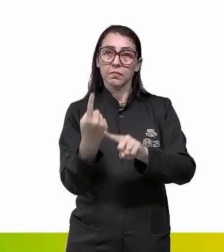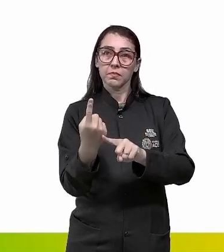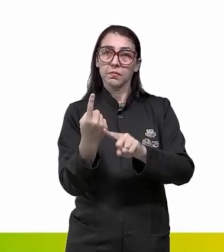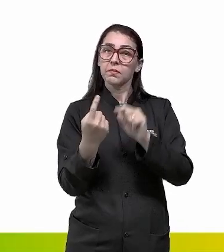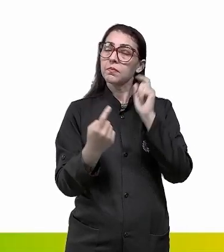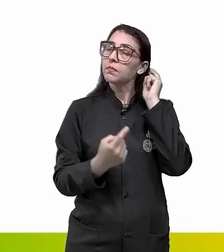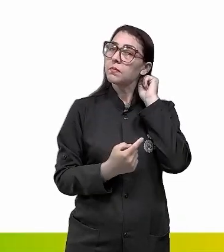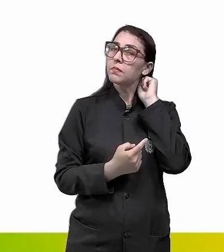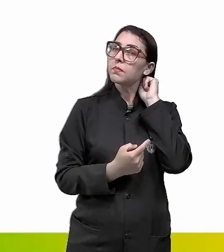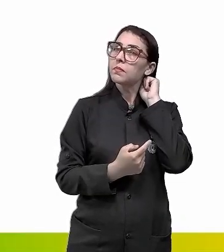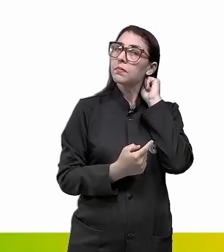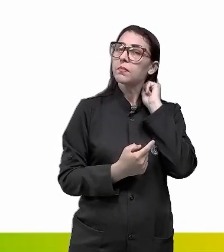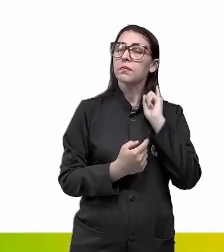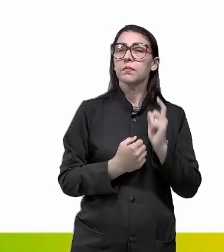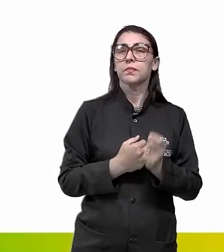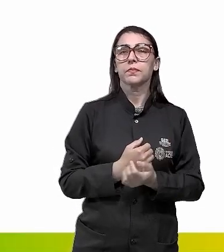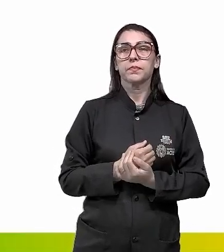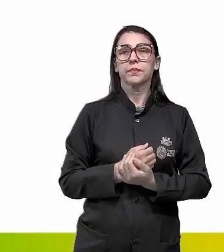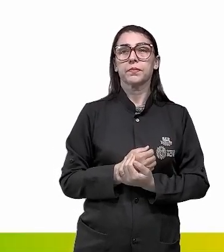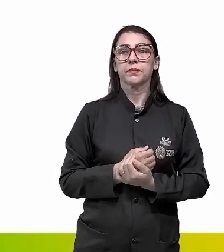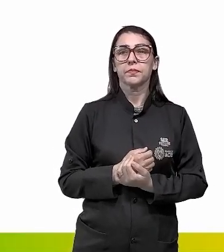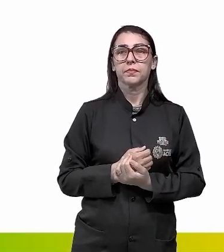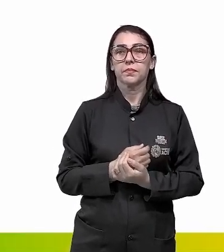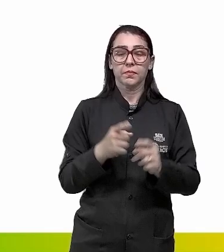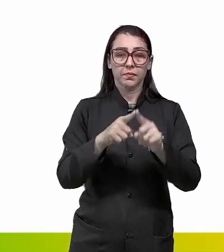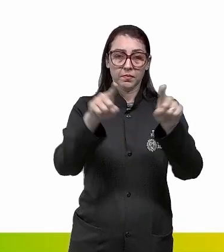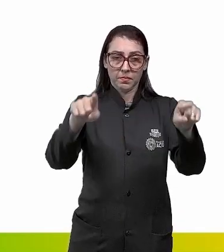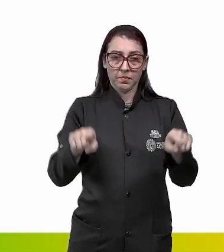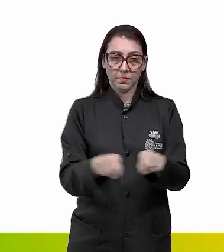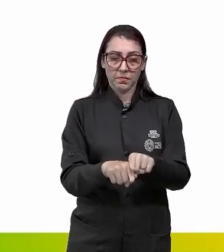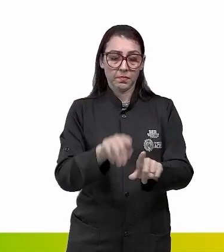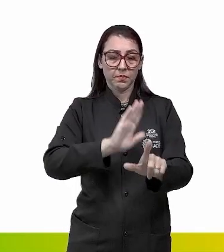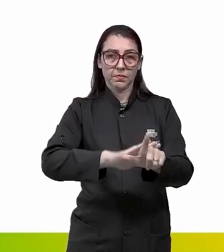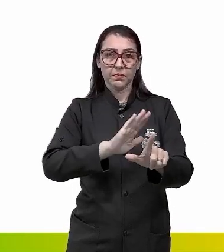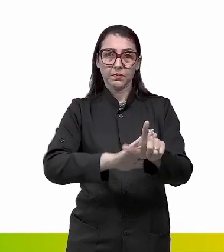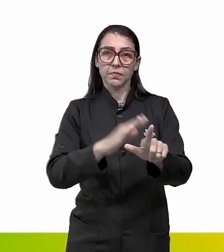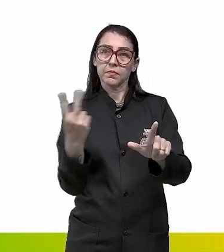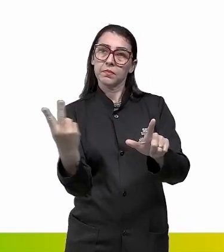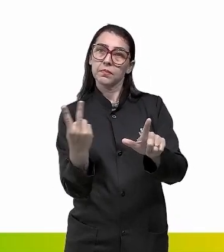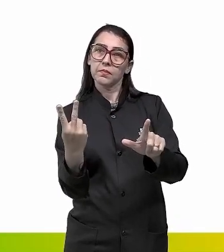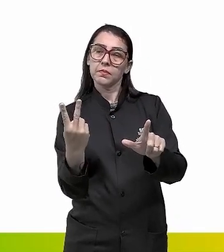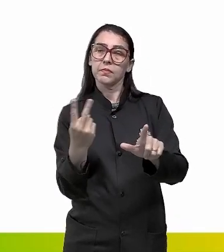1. Para o quadrado de lado 2, como é que fica?